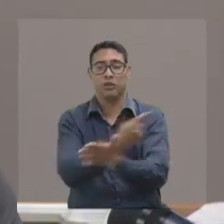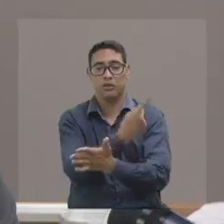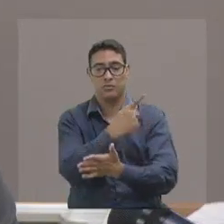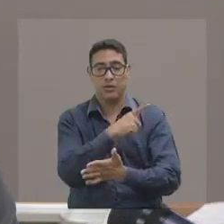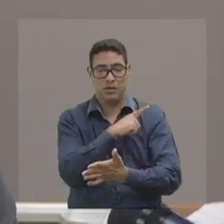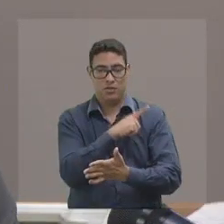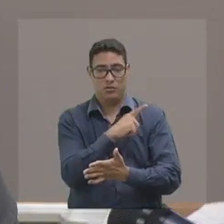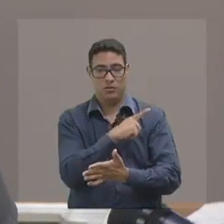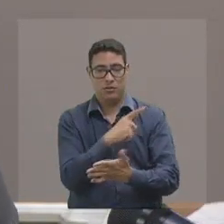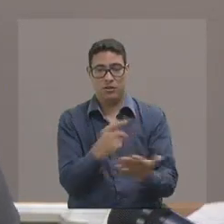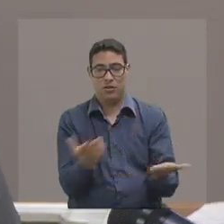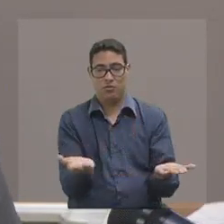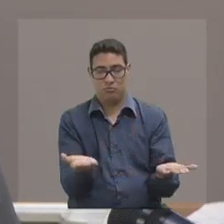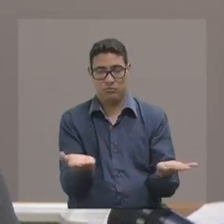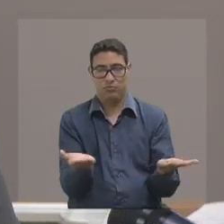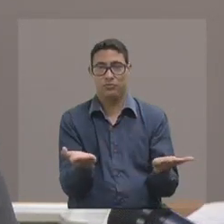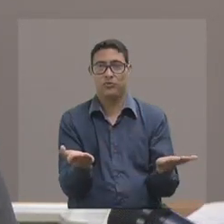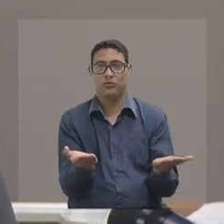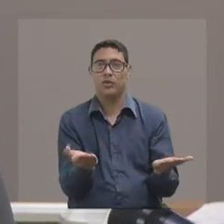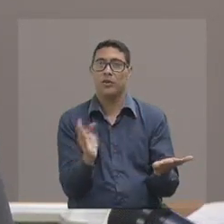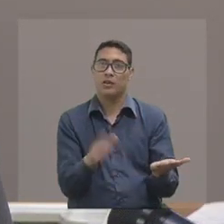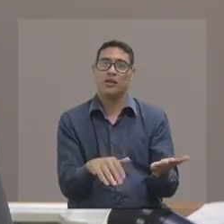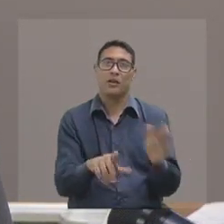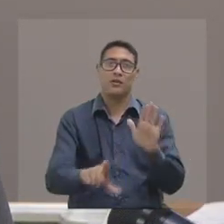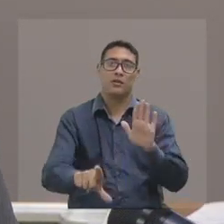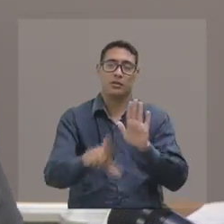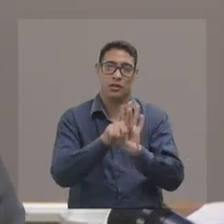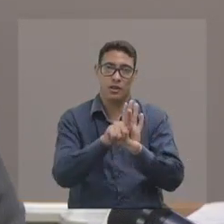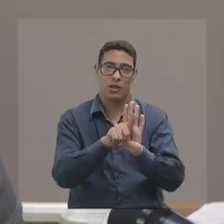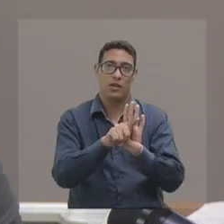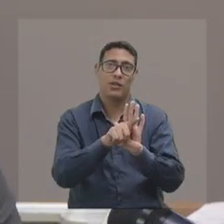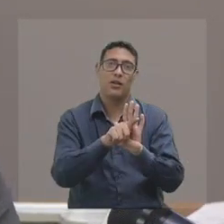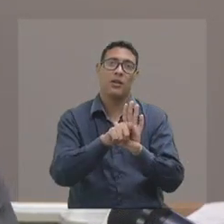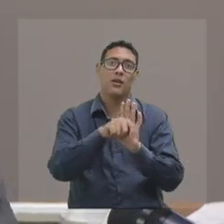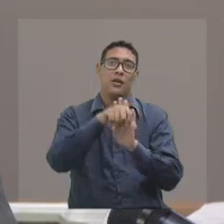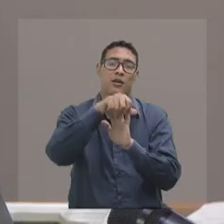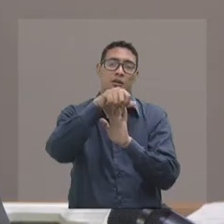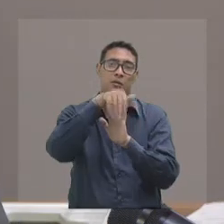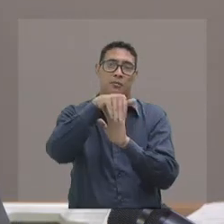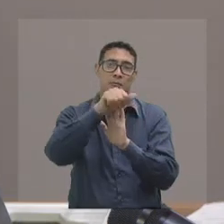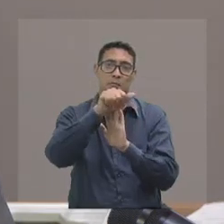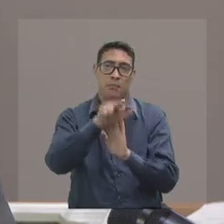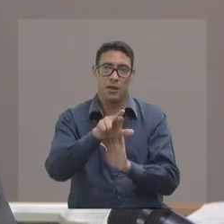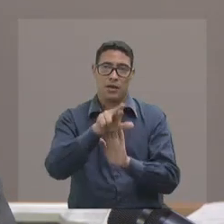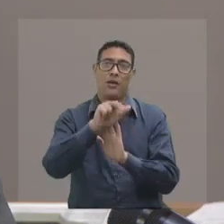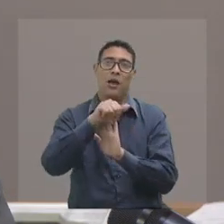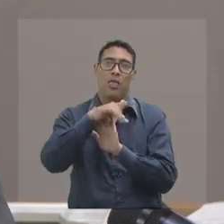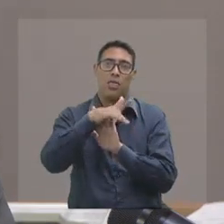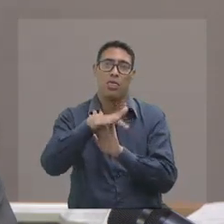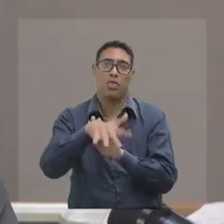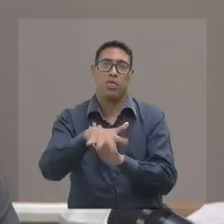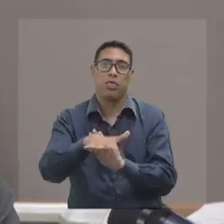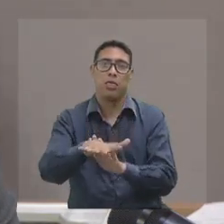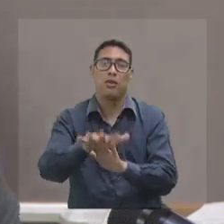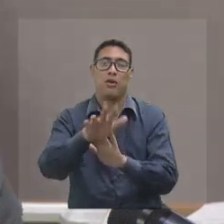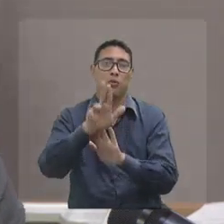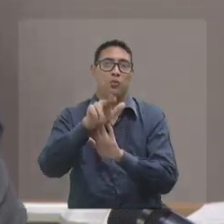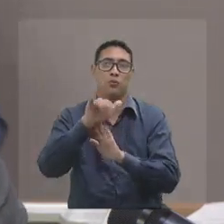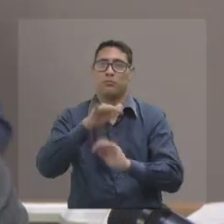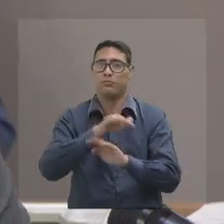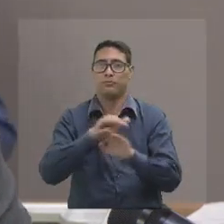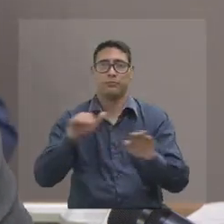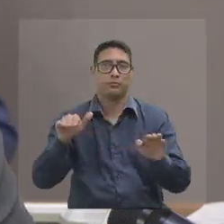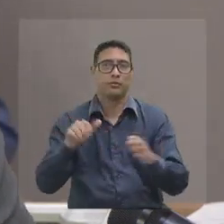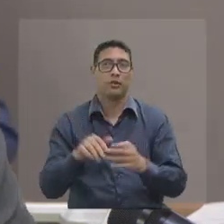tivemos que era a lei mais de Lamas nunca mais entre os seus artigos ela tinha aqui é